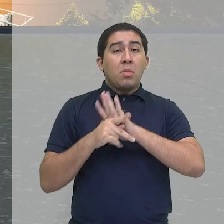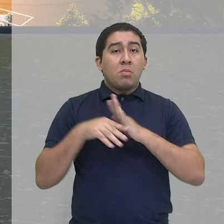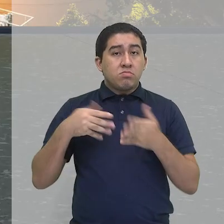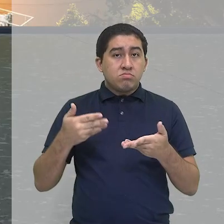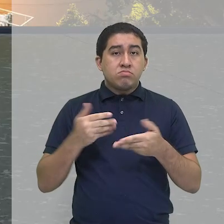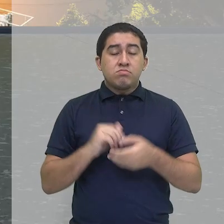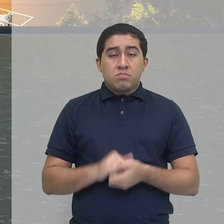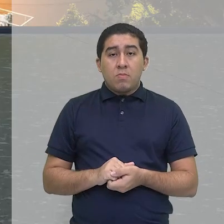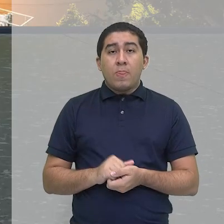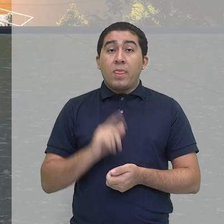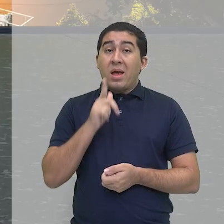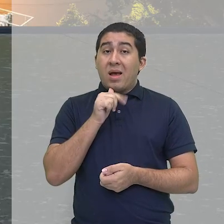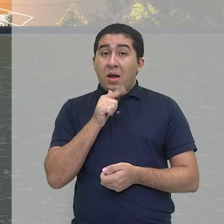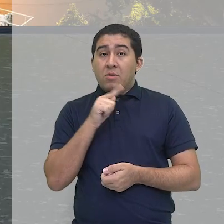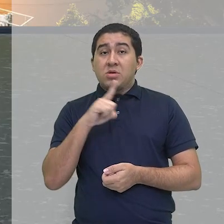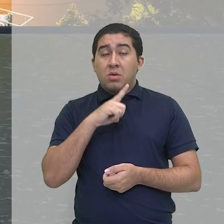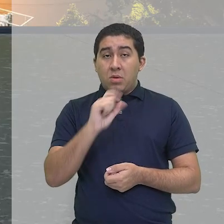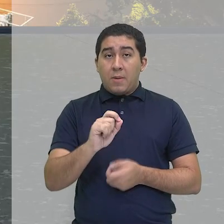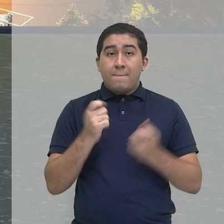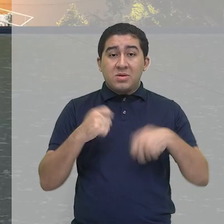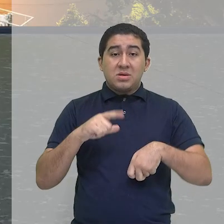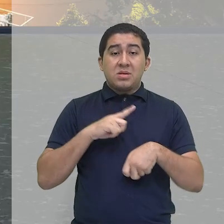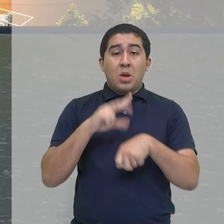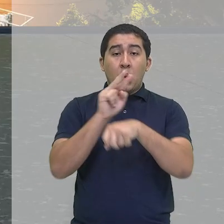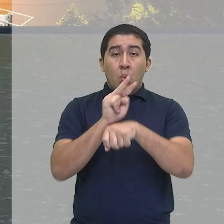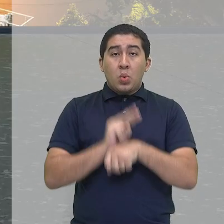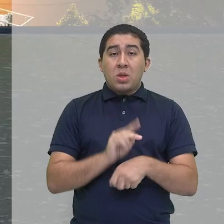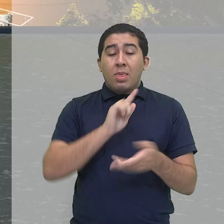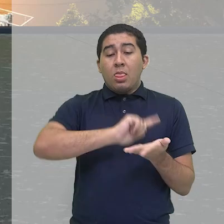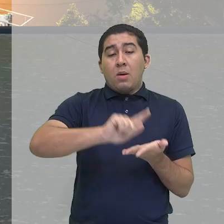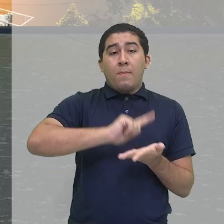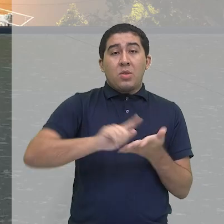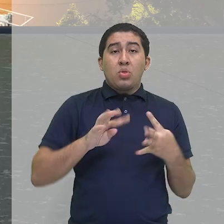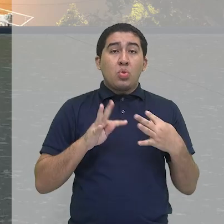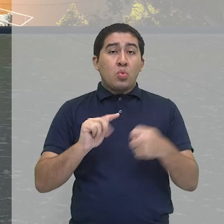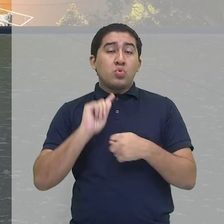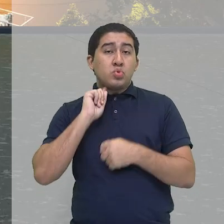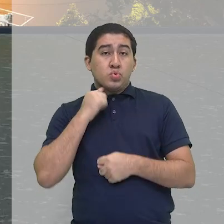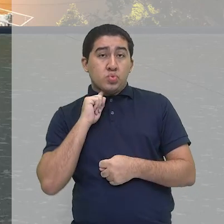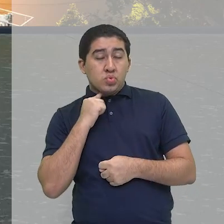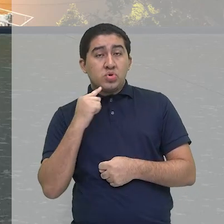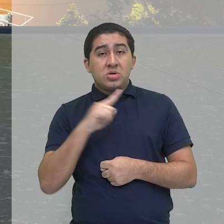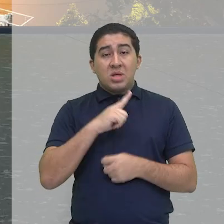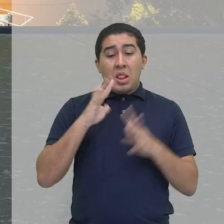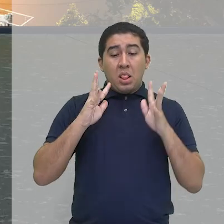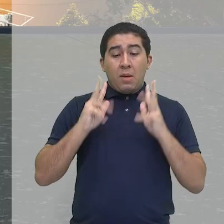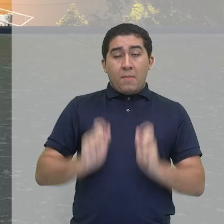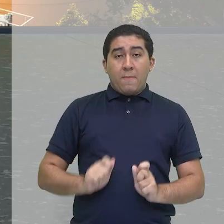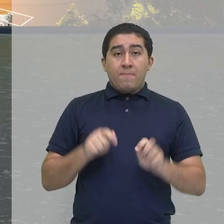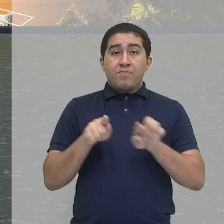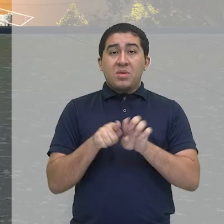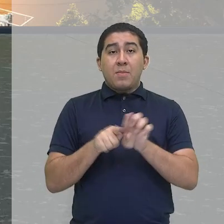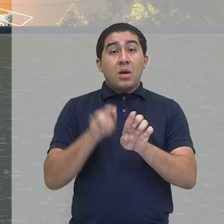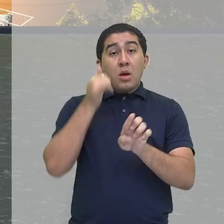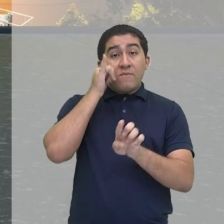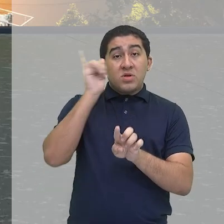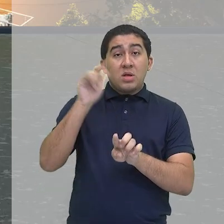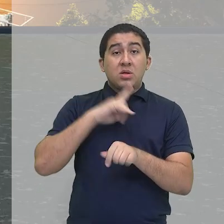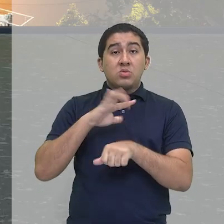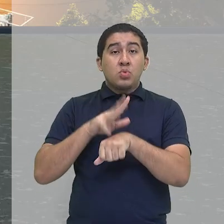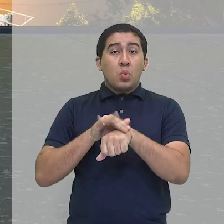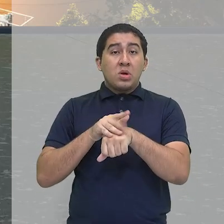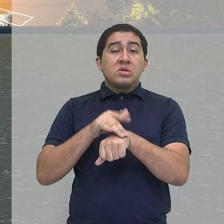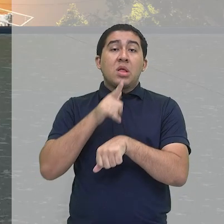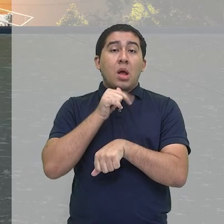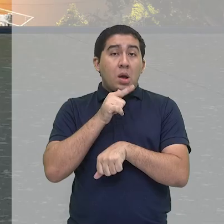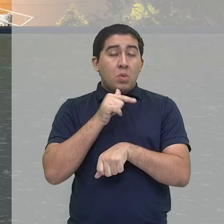água passa. Então, a água deve ser tratada para eliminar qualquer tipo de contaminação e também para evitar a transmissão de